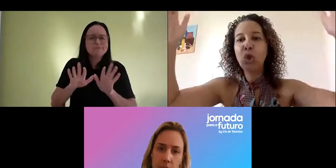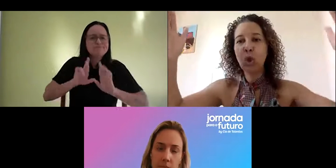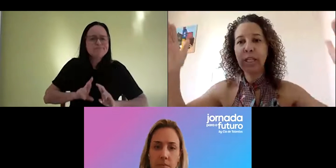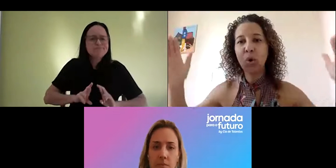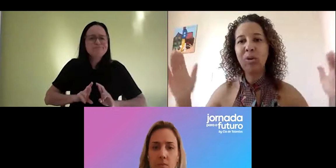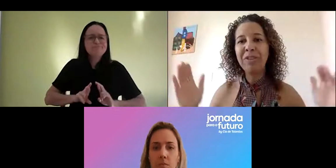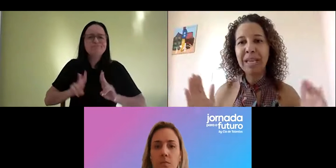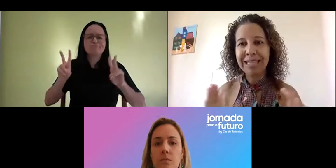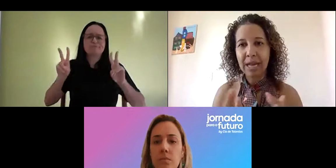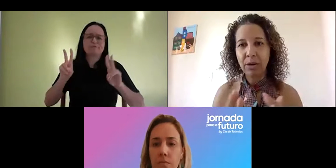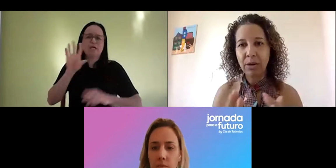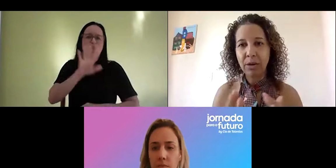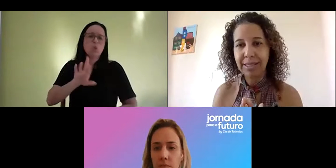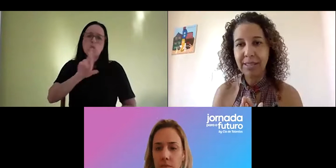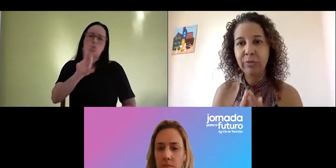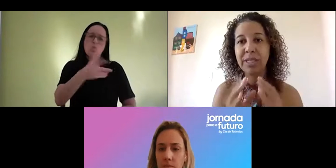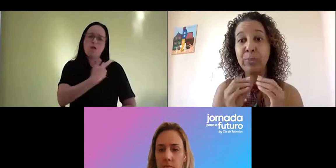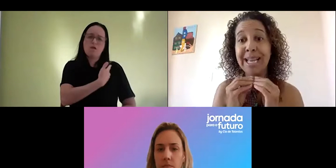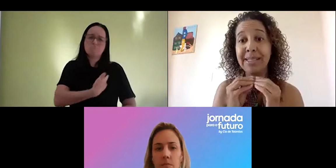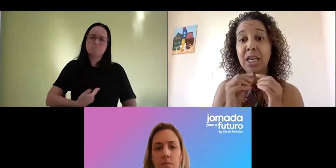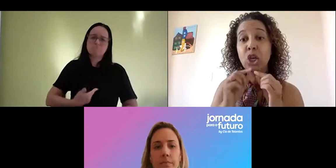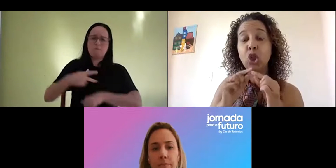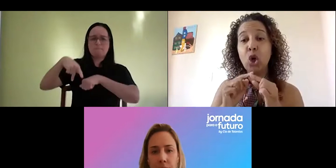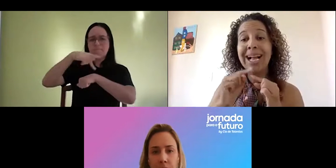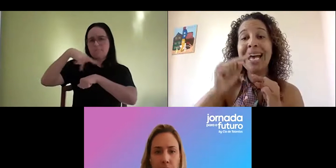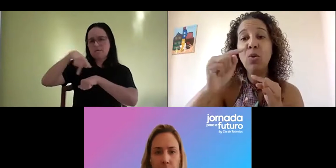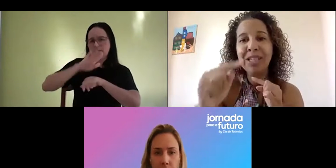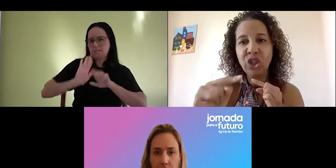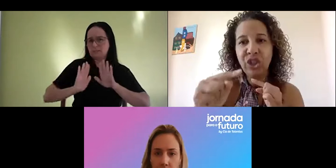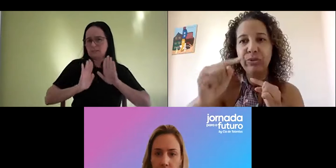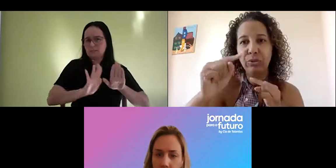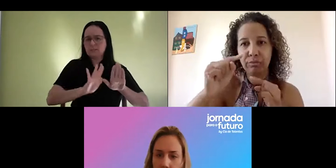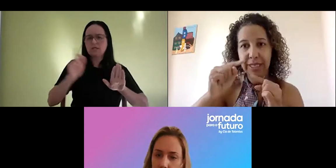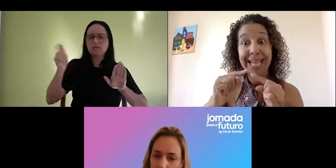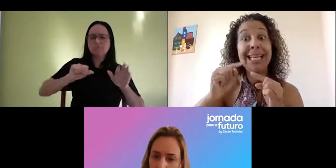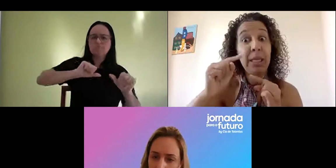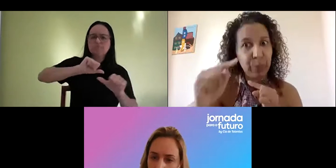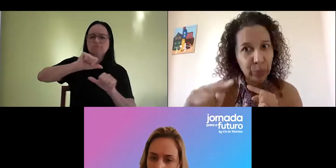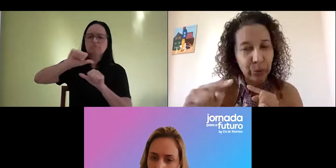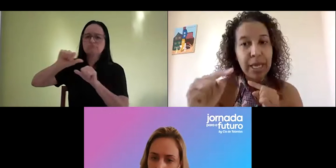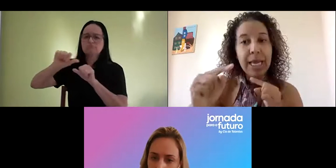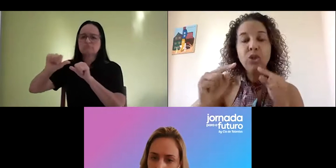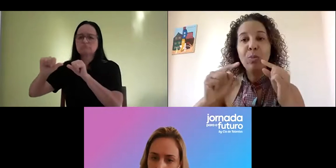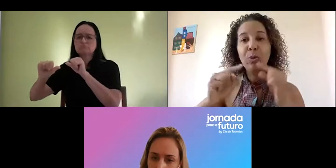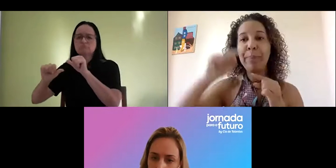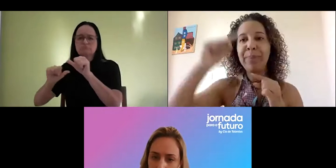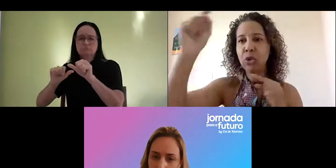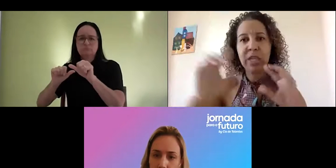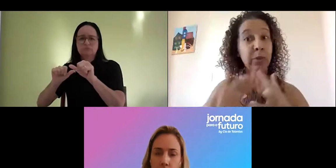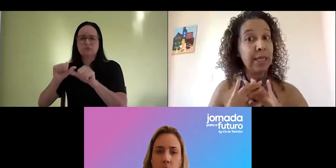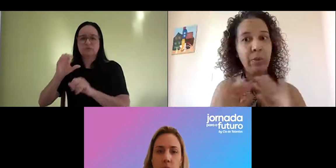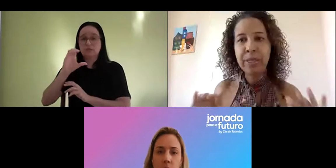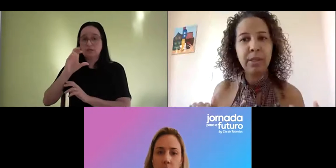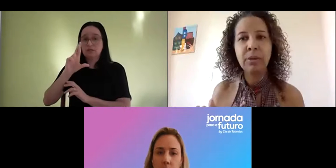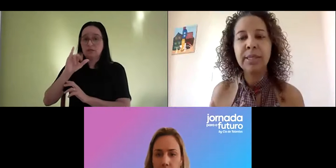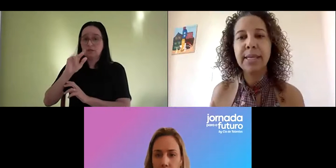controle governamental de país e que você pudesse trocar um ativo que é a cripto de uma pessoa